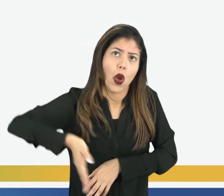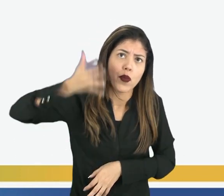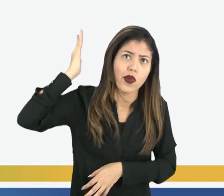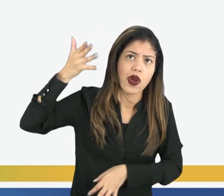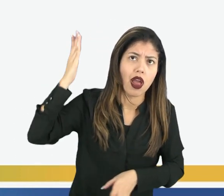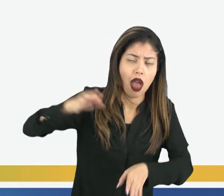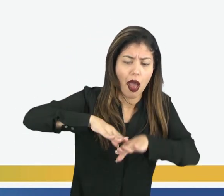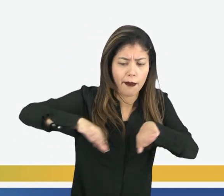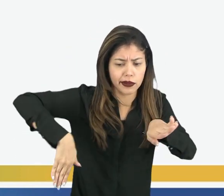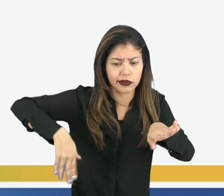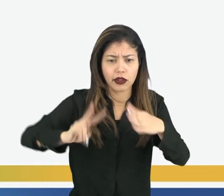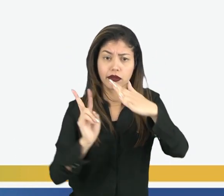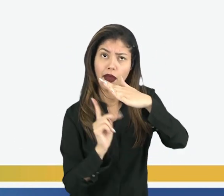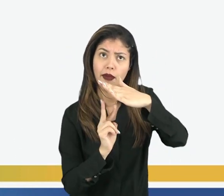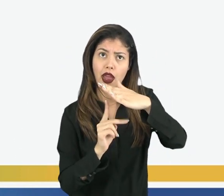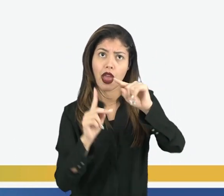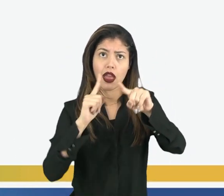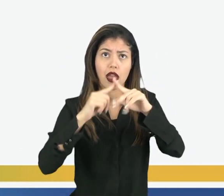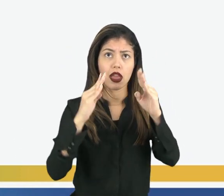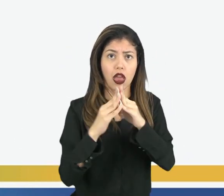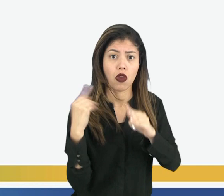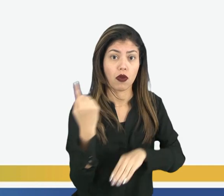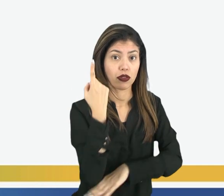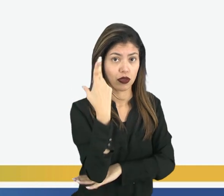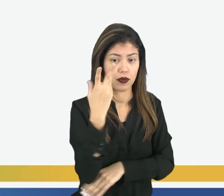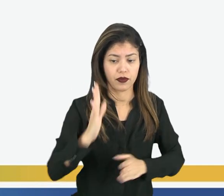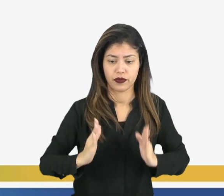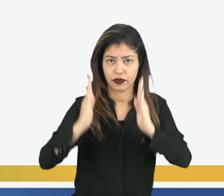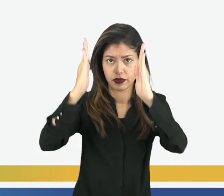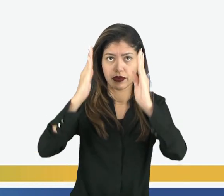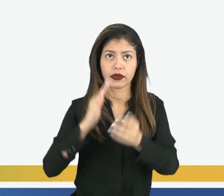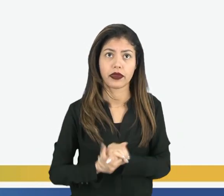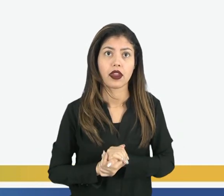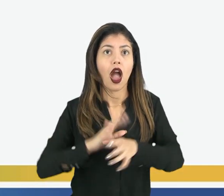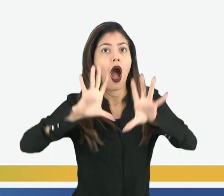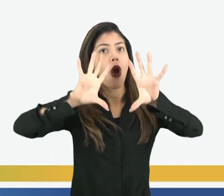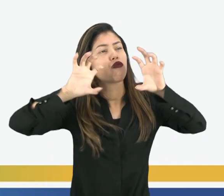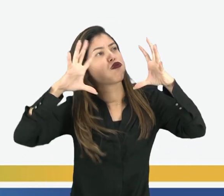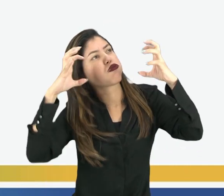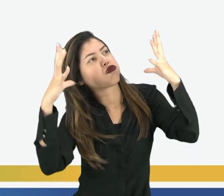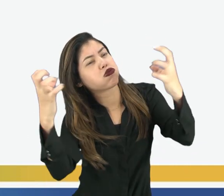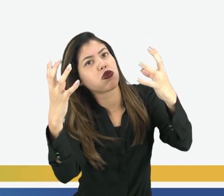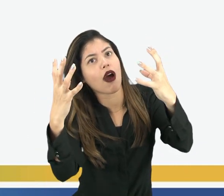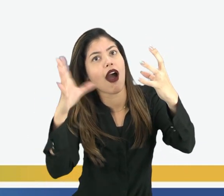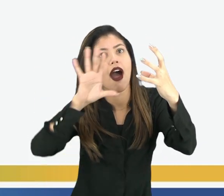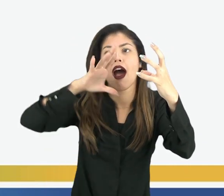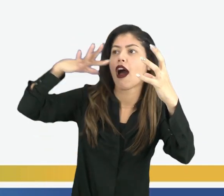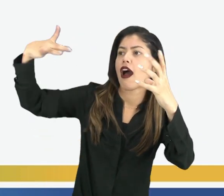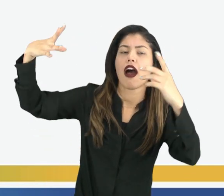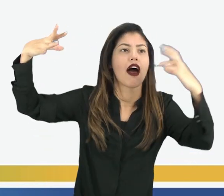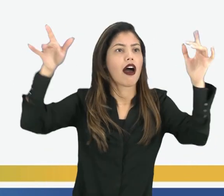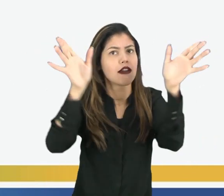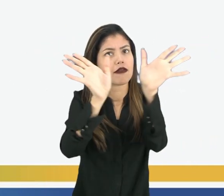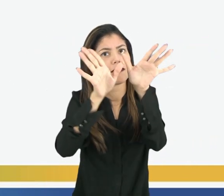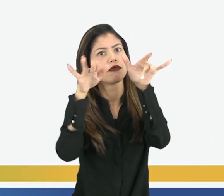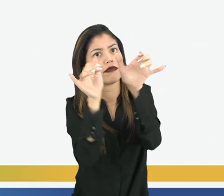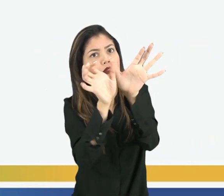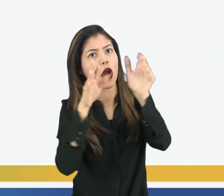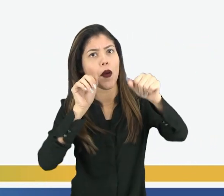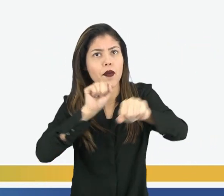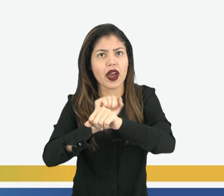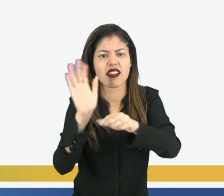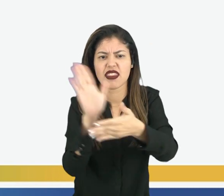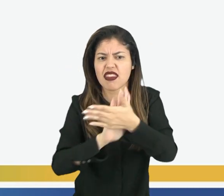pastar na praça, sua igrejinha de uma torre só. Nuvens que venham, nuvens e asas, não param nunca